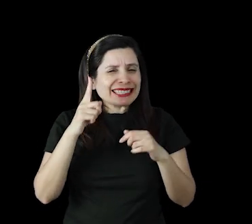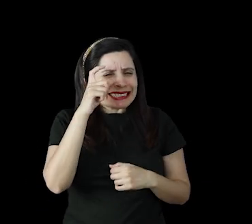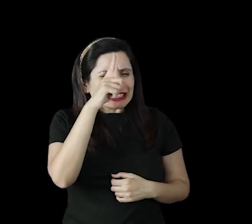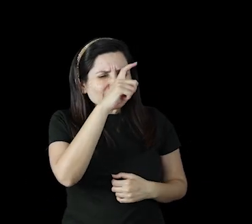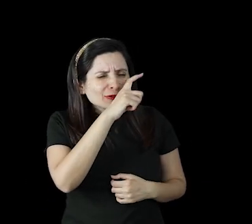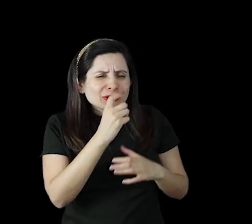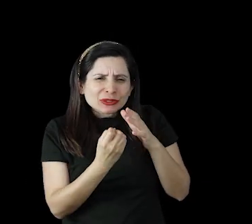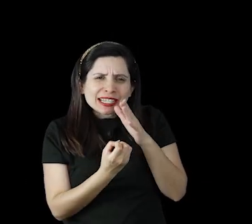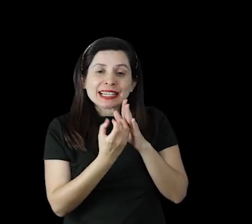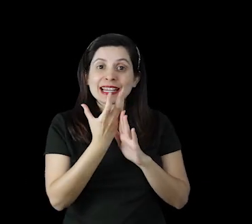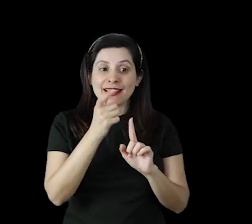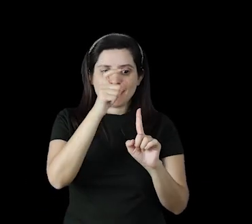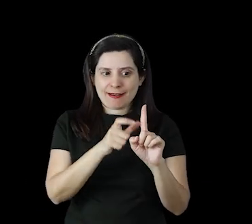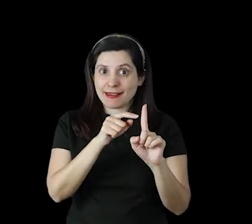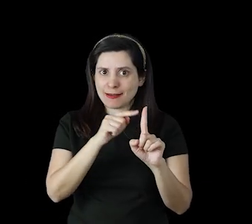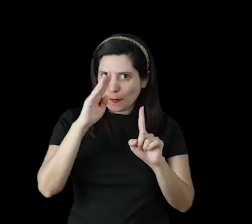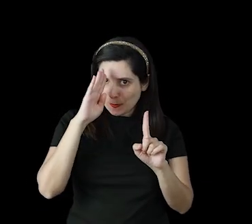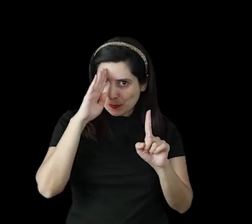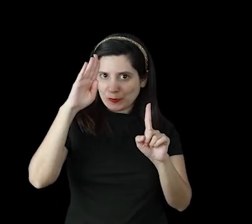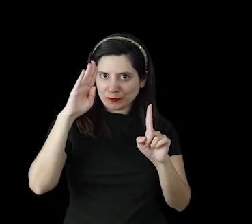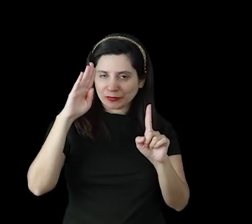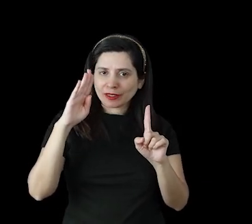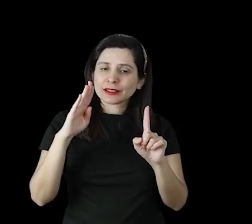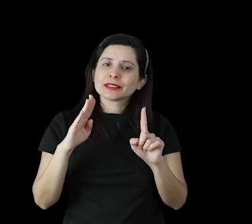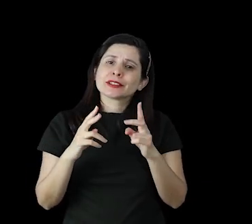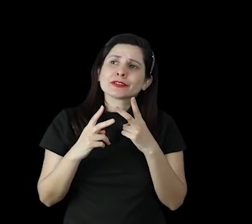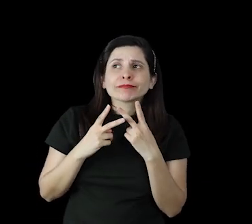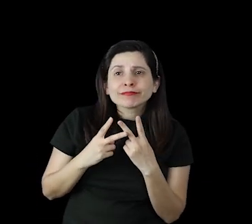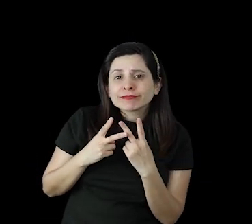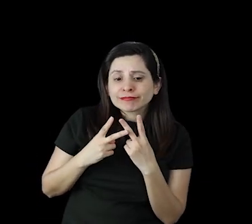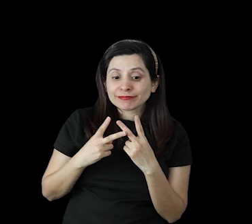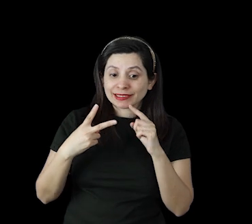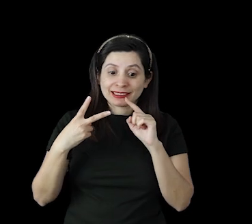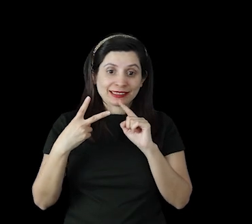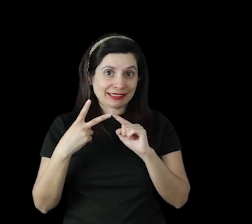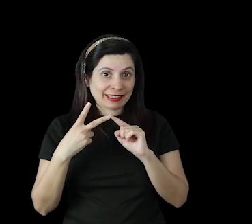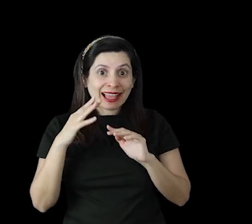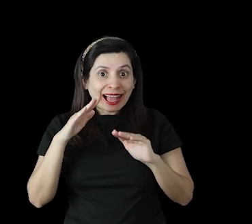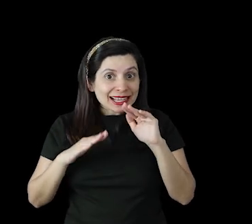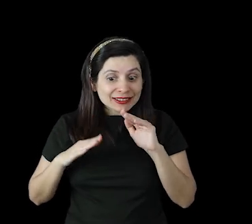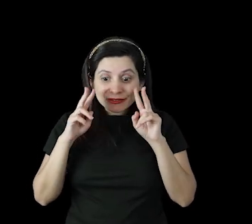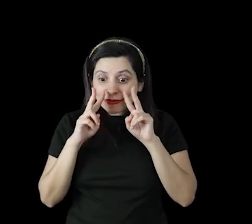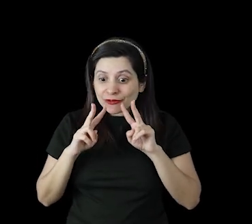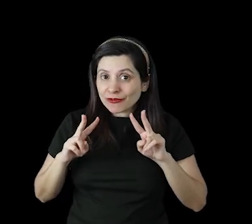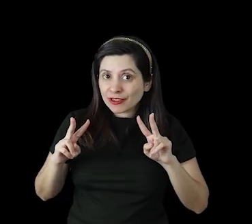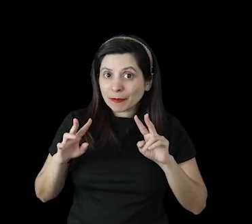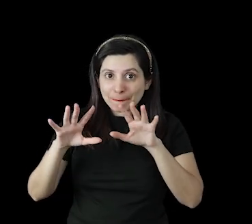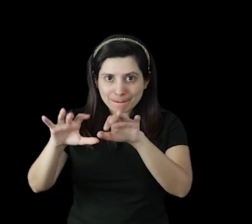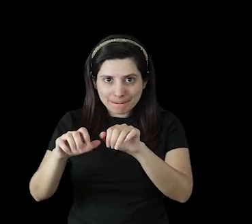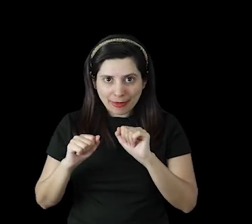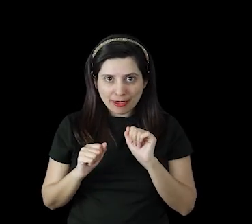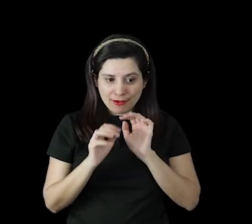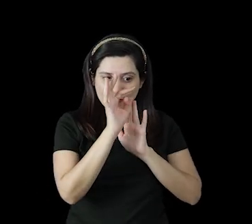difícil a gente criar um protagonista que seja passivo, e muitas vezes eu pego também